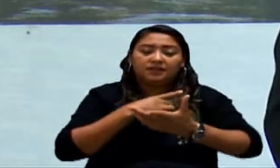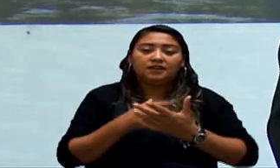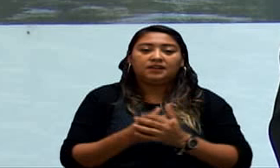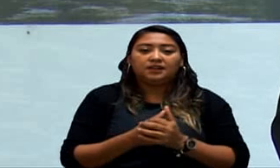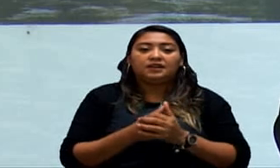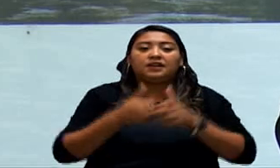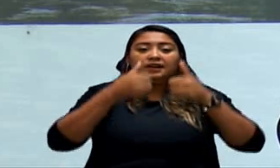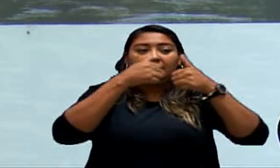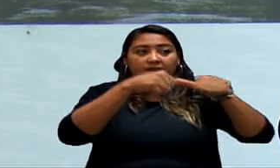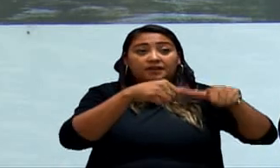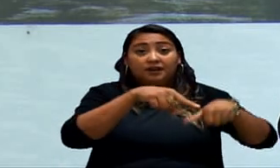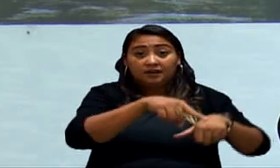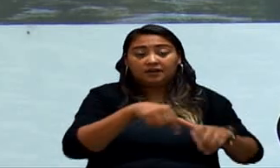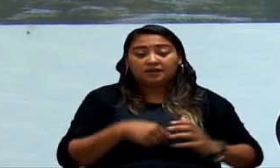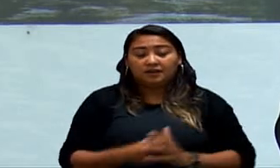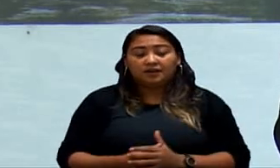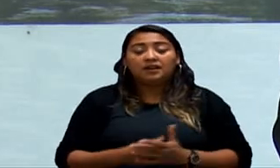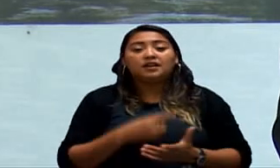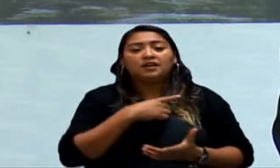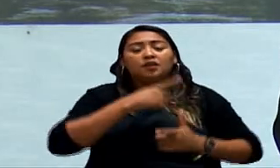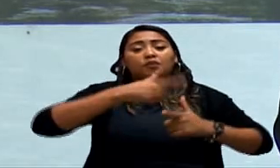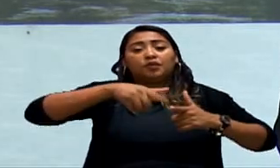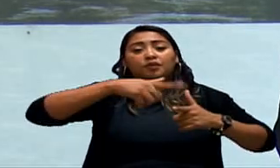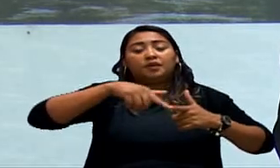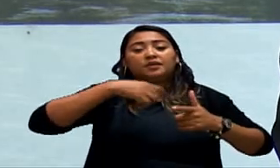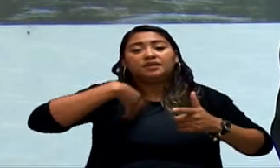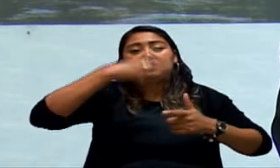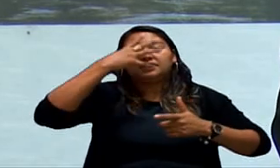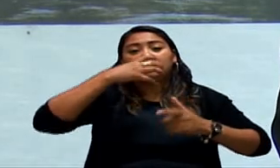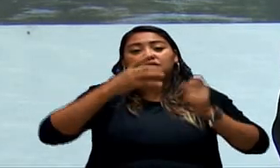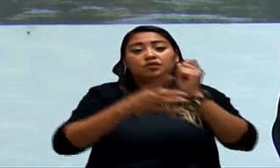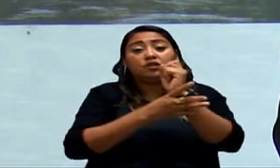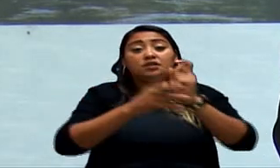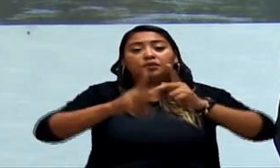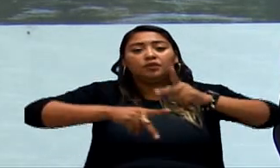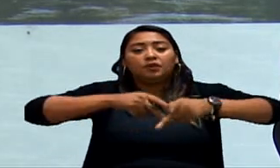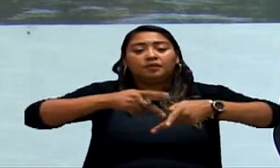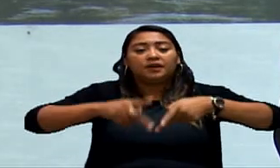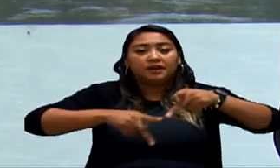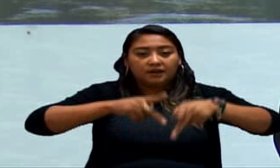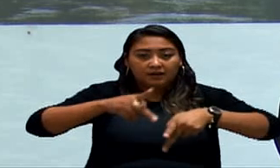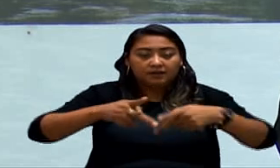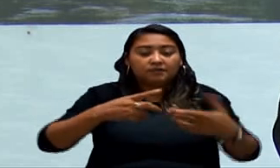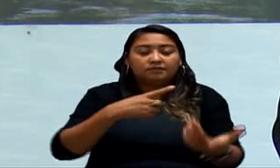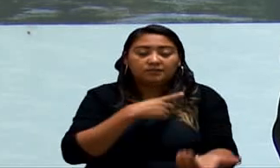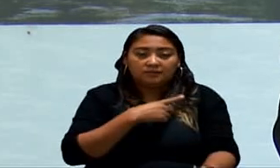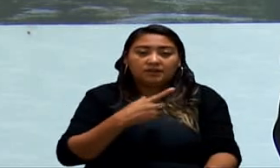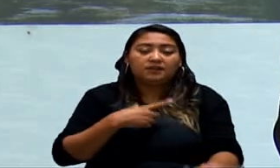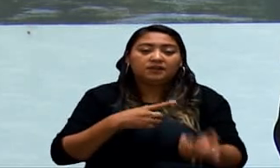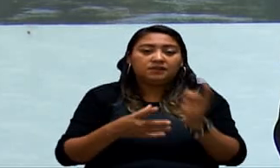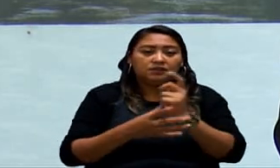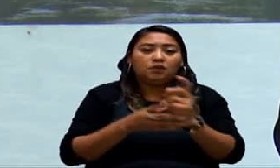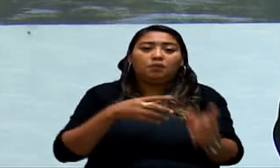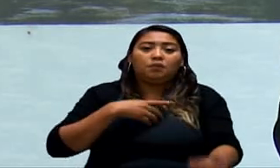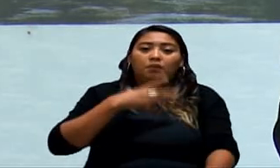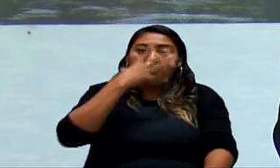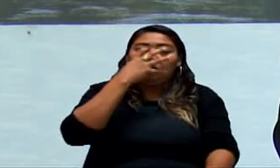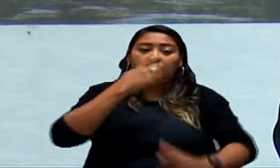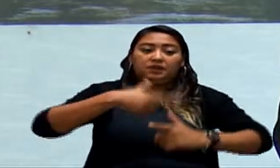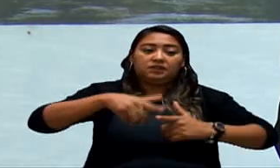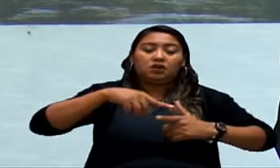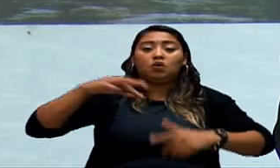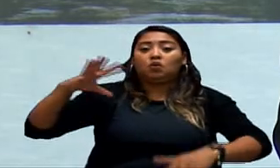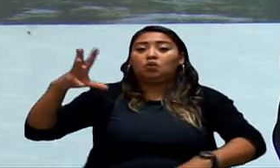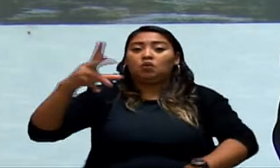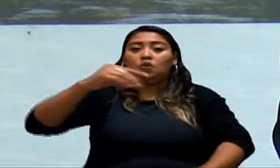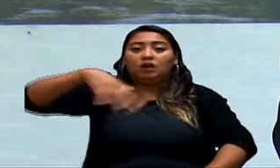empresas instaladas, ela tem um problema sério de segurança pública. Aliás, estamos vivendo um problema de sério de segurança pública em toda a região